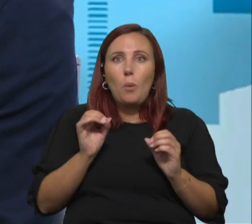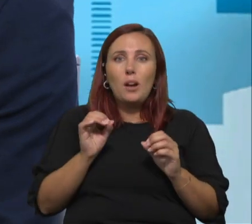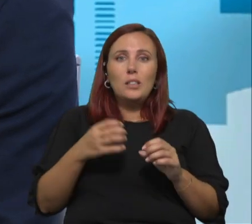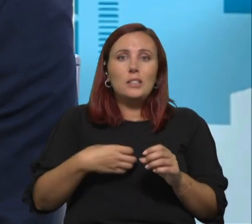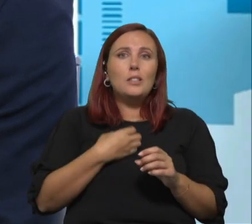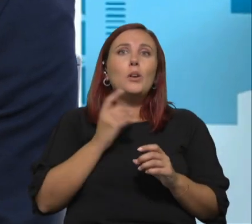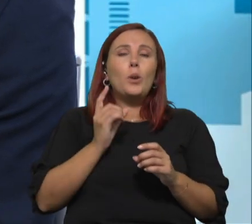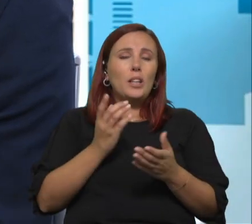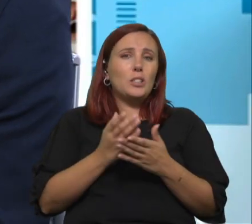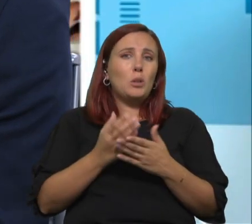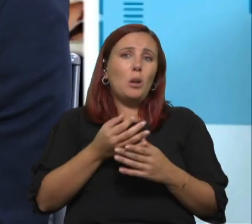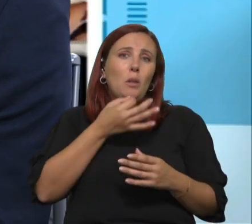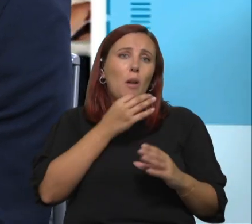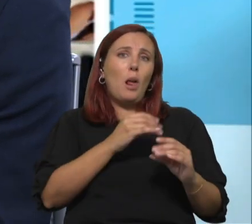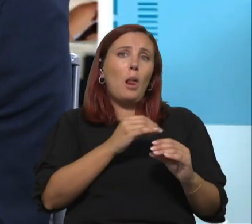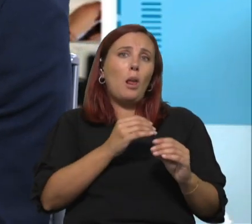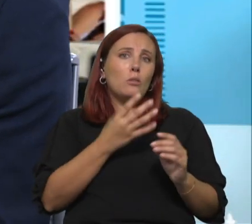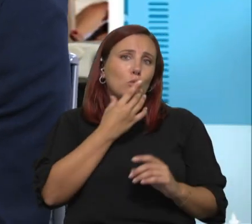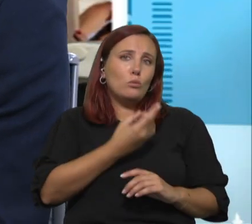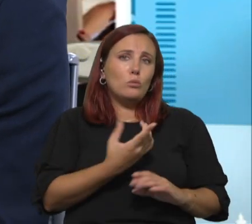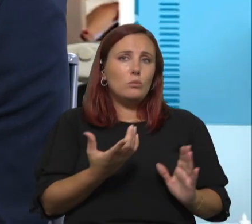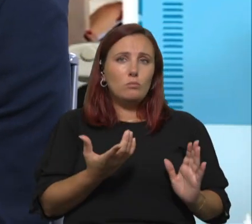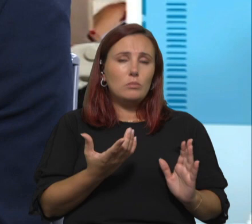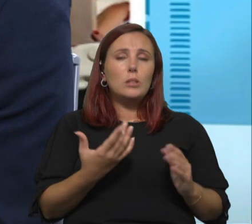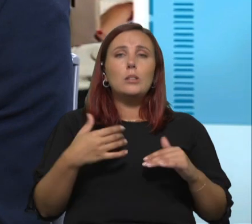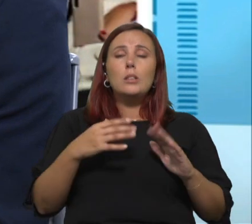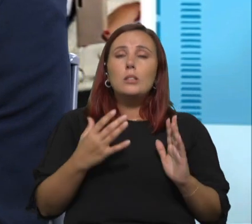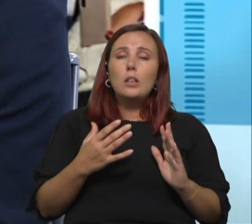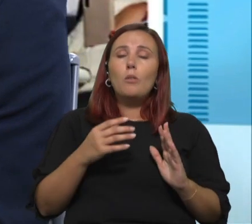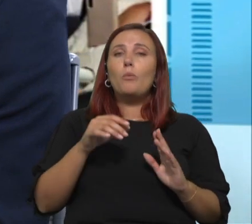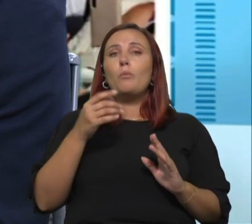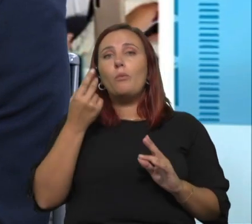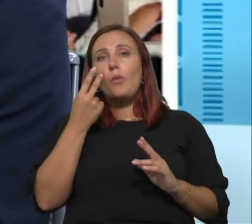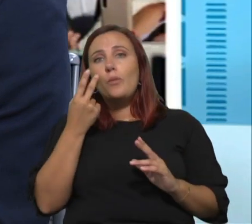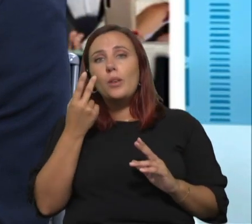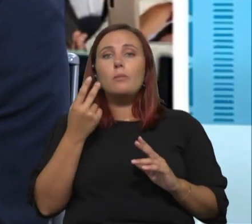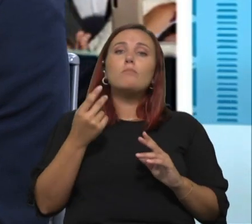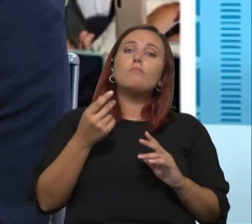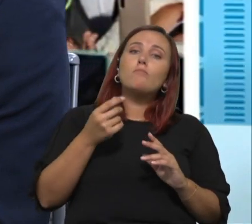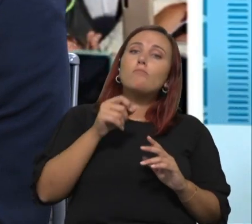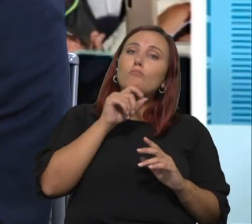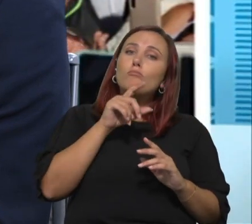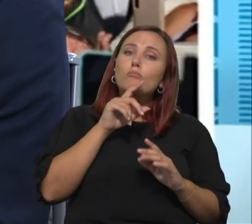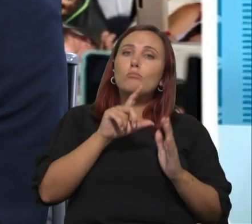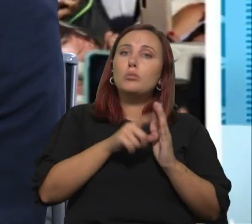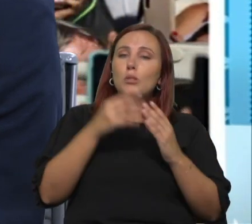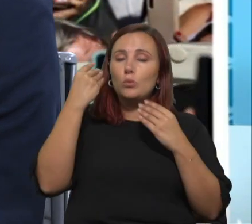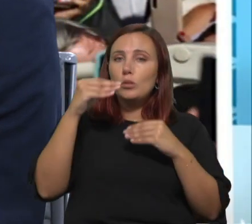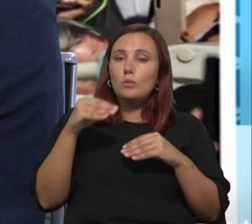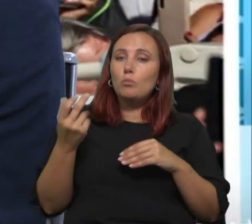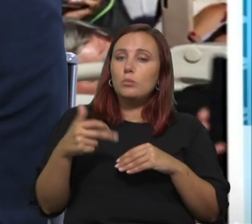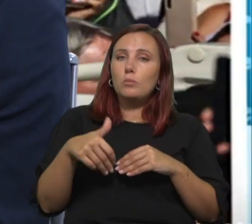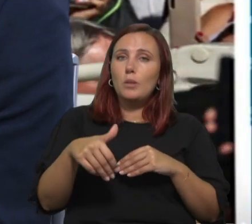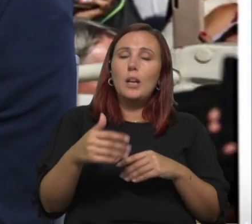é significativo e é muito importante. Portanto, vemos como uma coisa muito possível de acontecer no nosso projeto educativo. Eu, por graça,